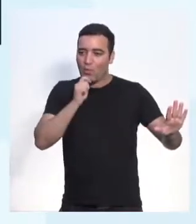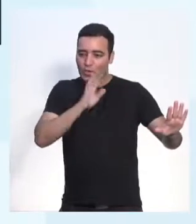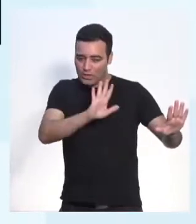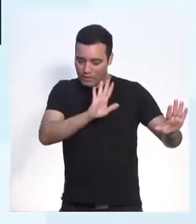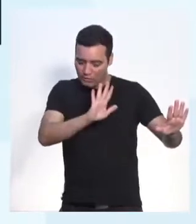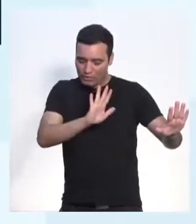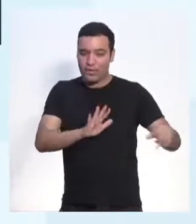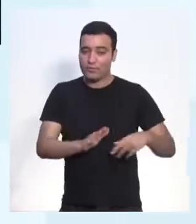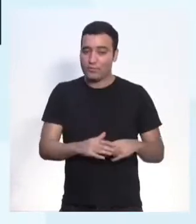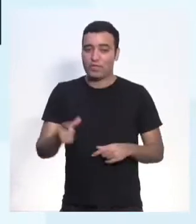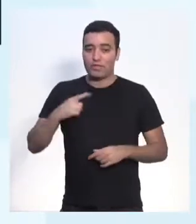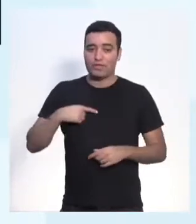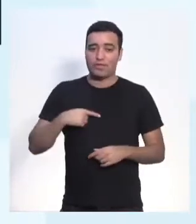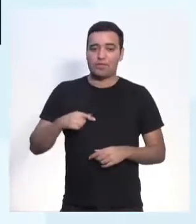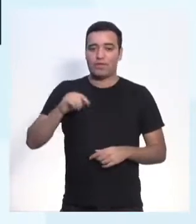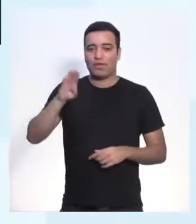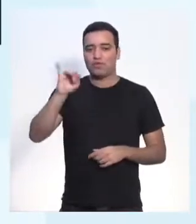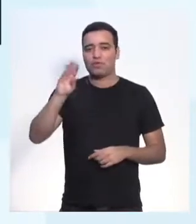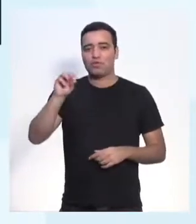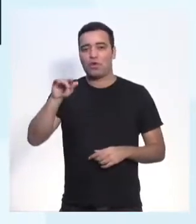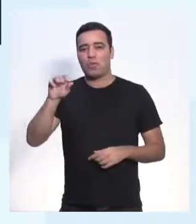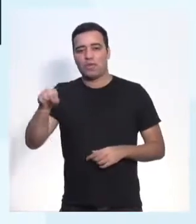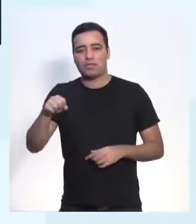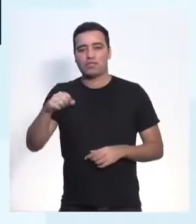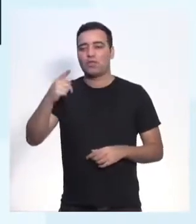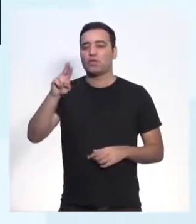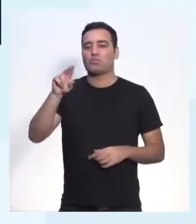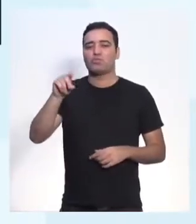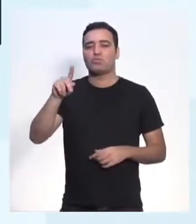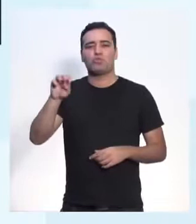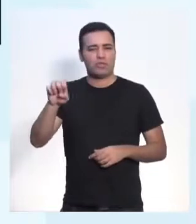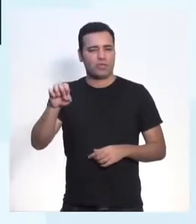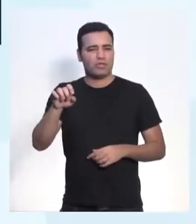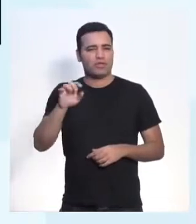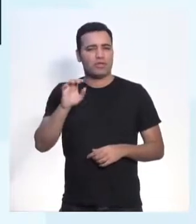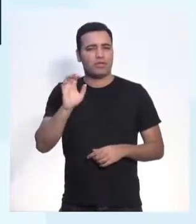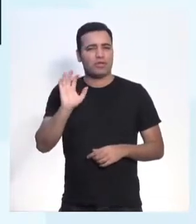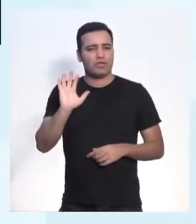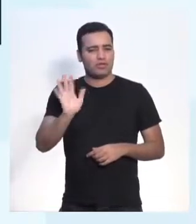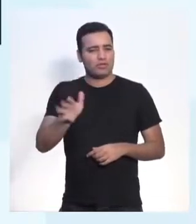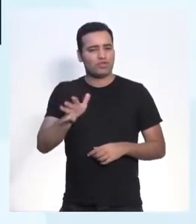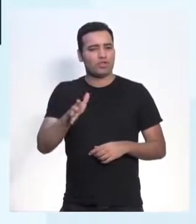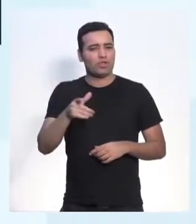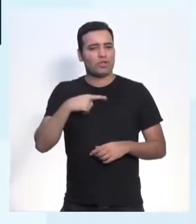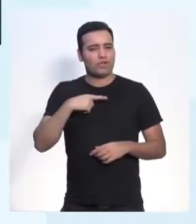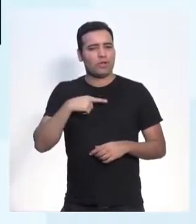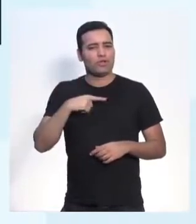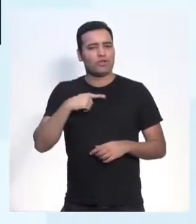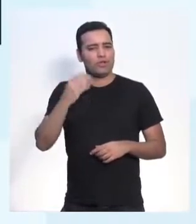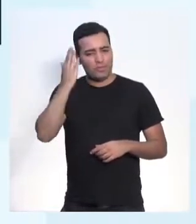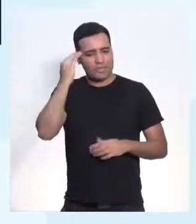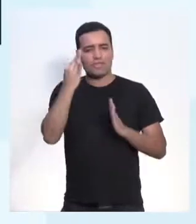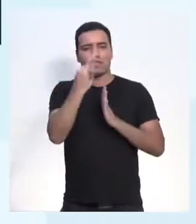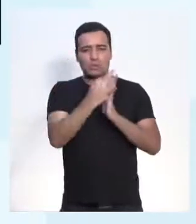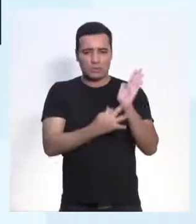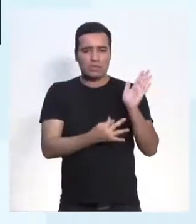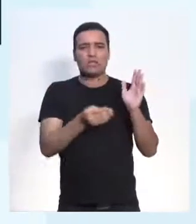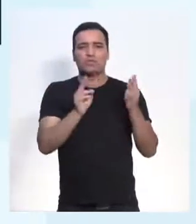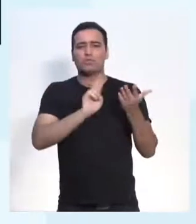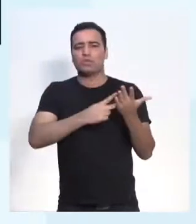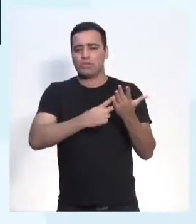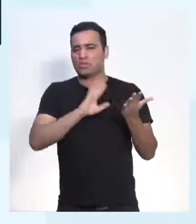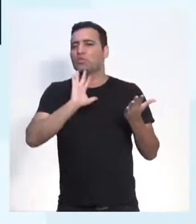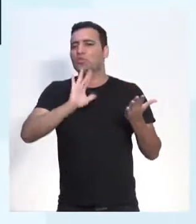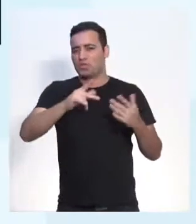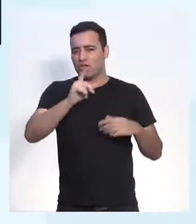lá. A gente tem aí, ó, biomass, propane. Na verdade, você já traduziu essas palavras para ele, né, Antônia? Já, acho que estava no texto. Isso, a Antônia já traduziu para